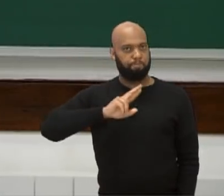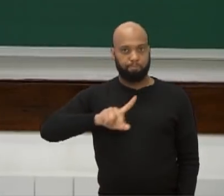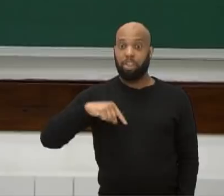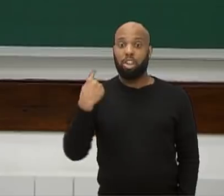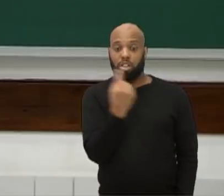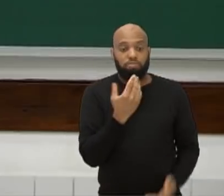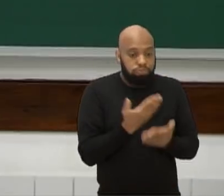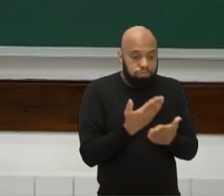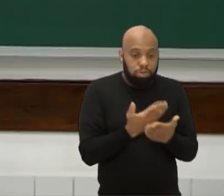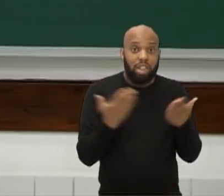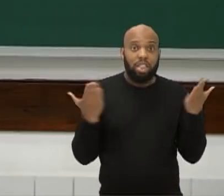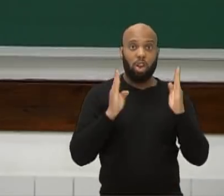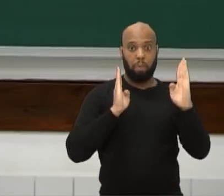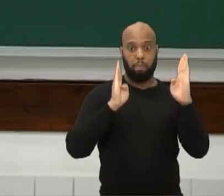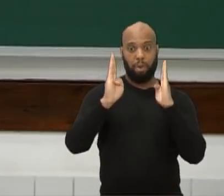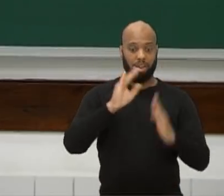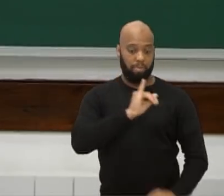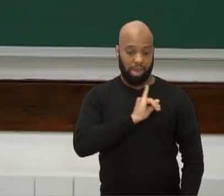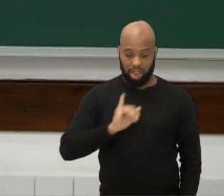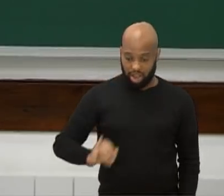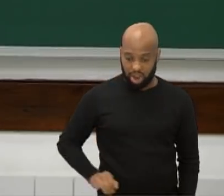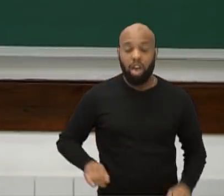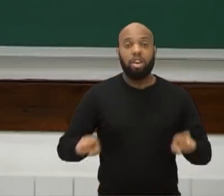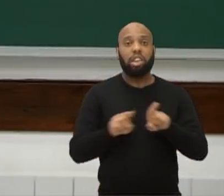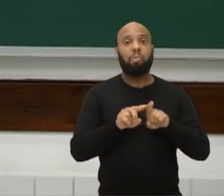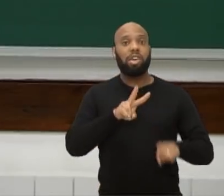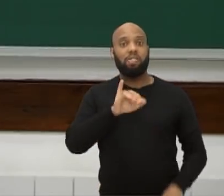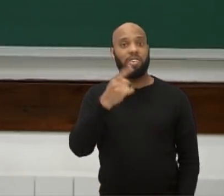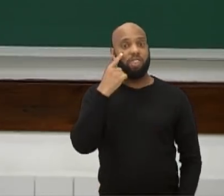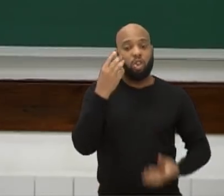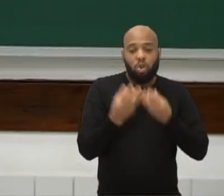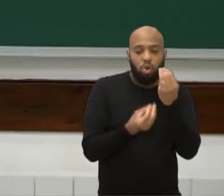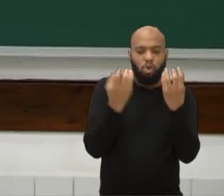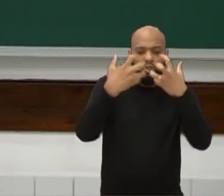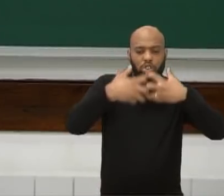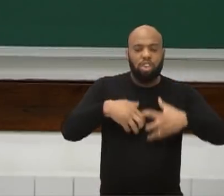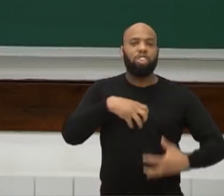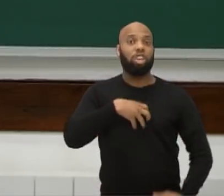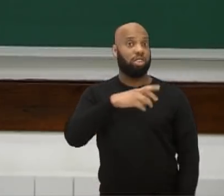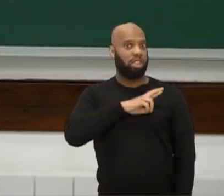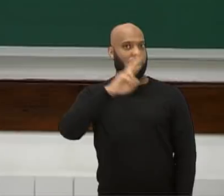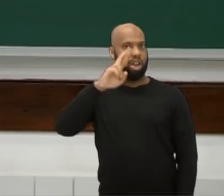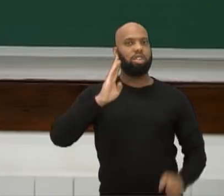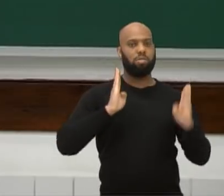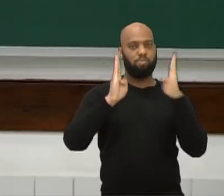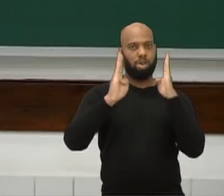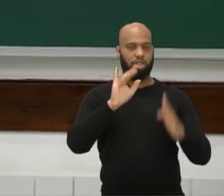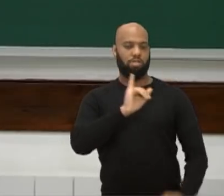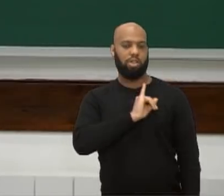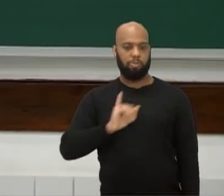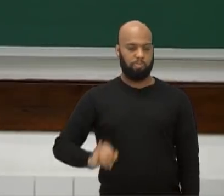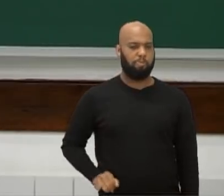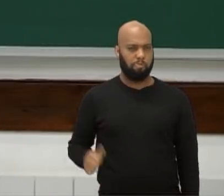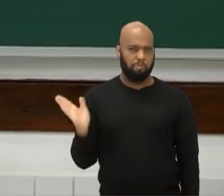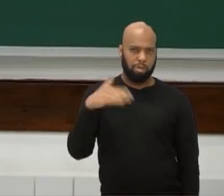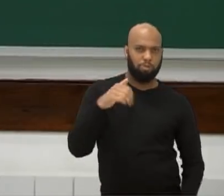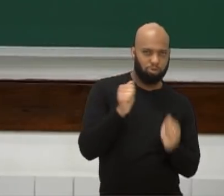estamos estudando o período imperial e vamos daqui a pouco ver como era essa questão religiosa no período imperial. Vamos